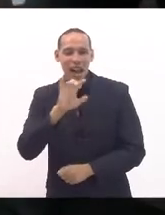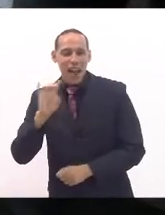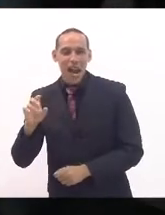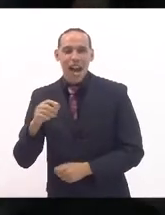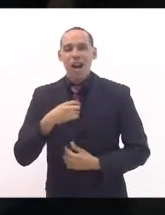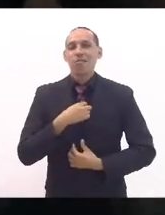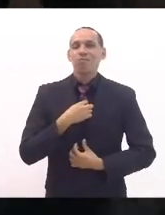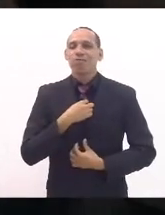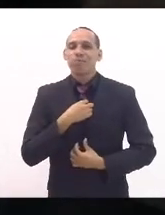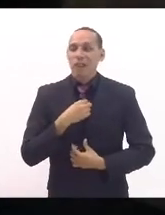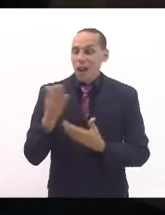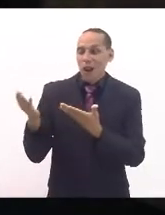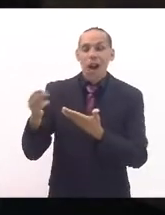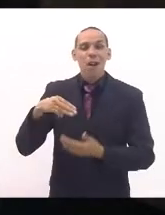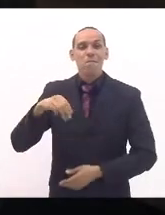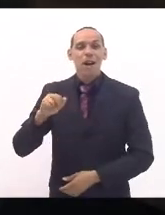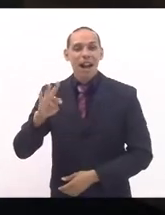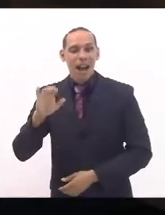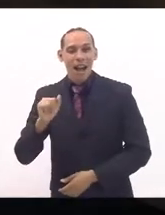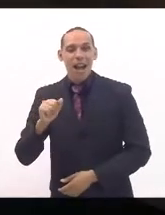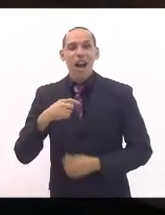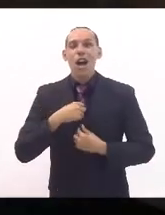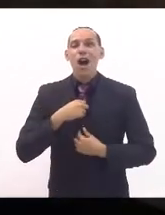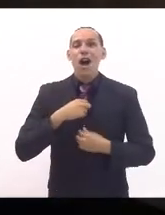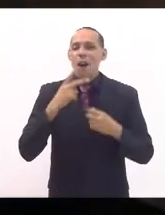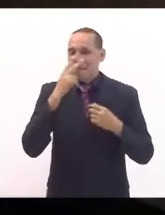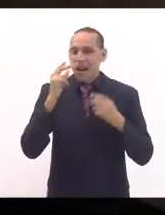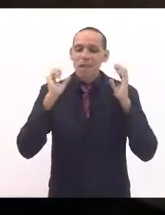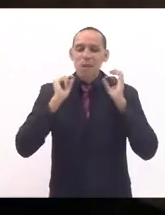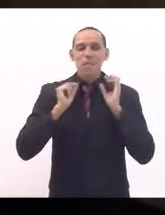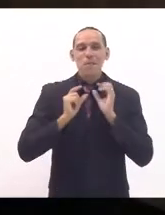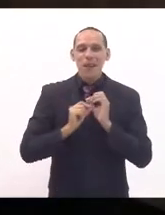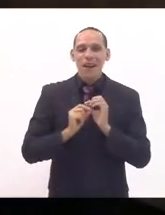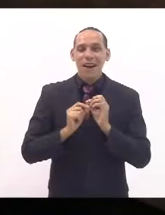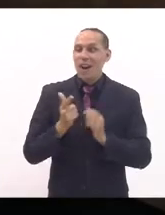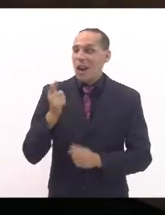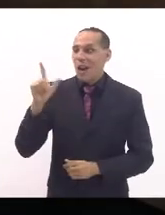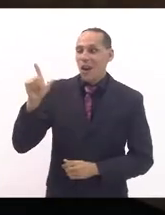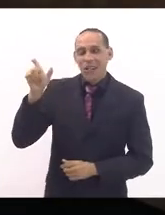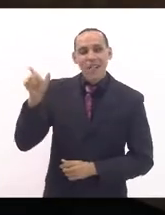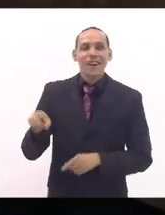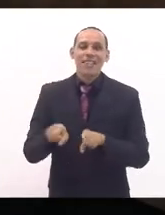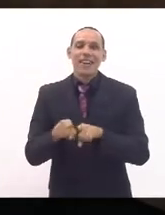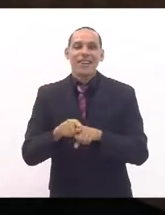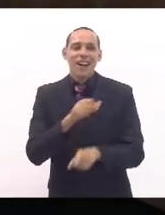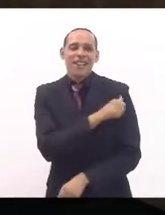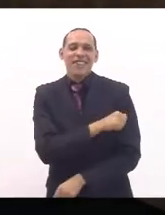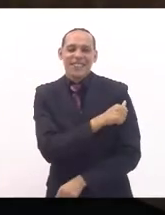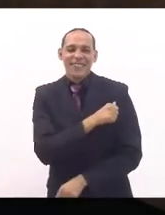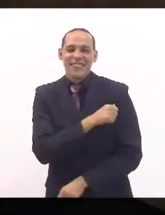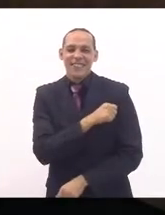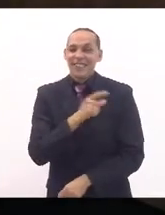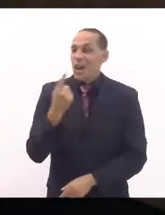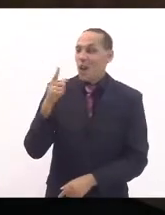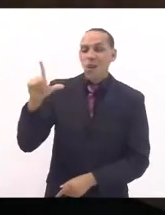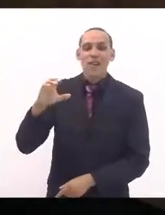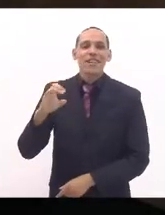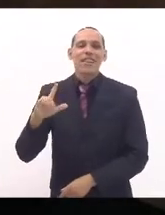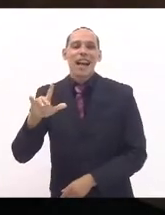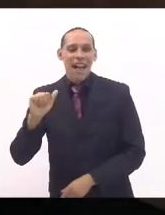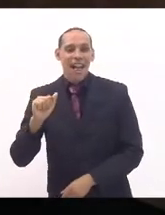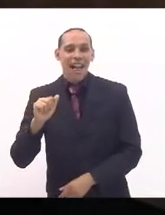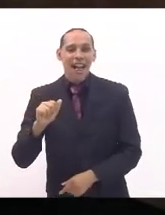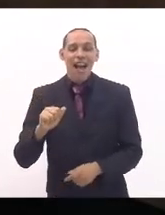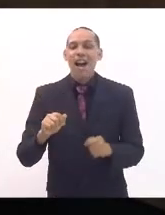Por exemplo, a Martinha está com a gravata em forma de colar. A Rejane também está com a gravata em forma de colar. A Célia está